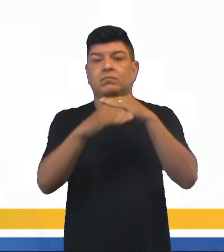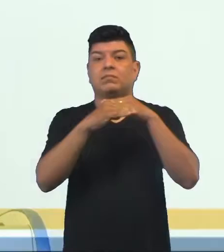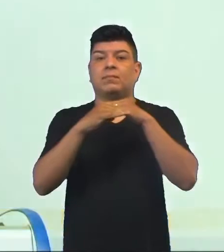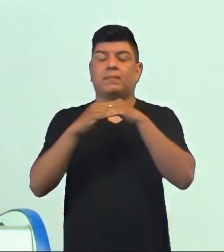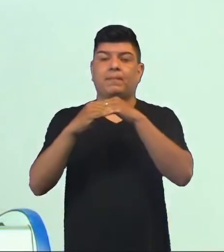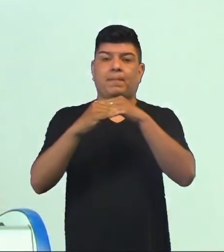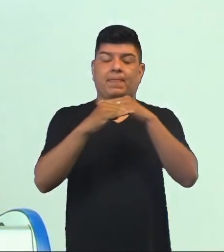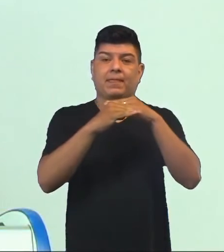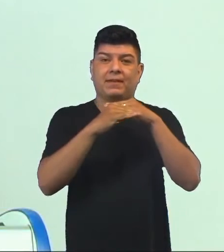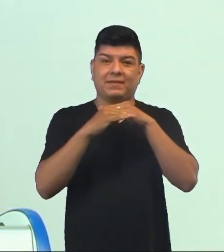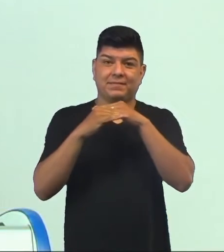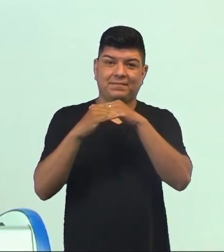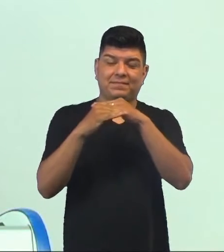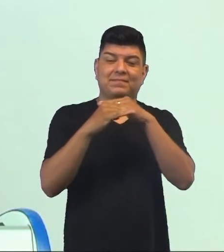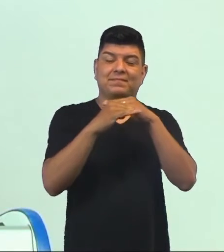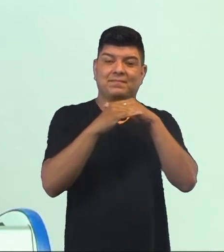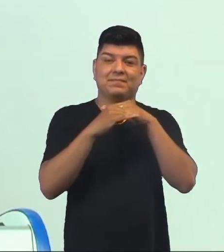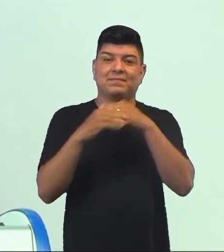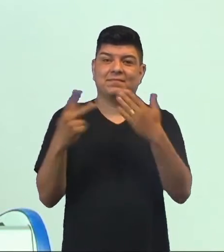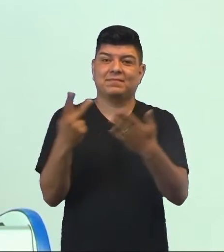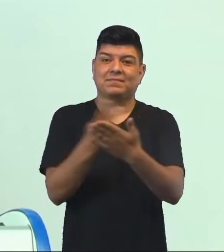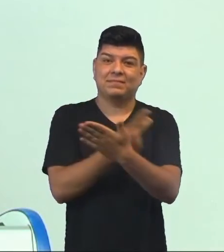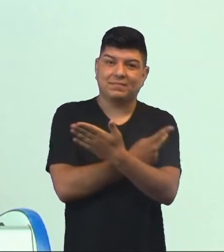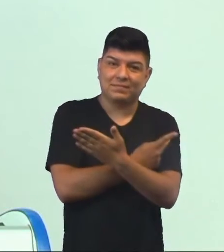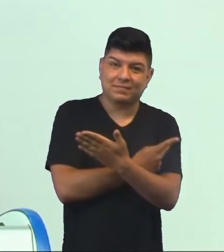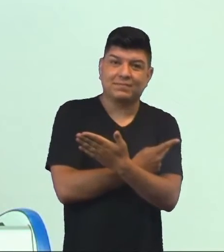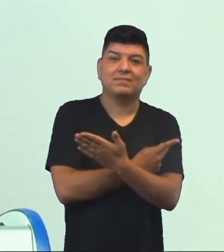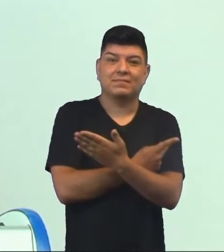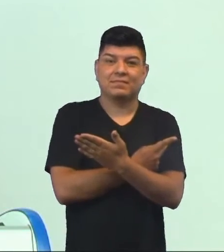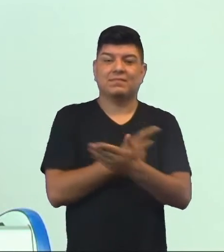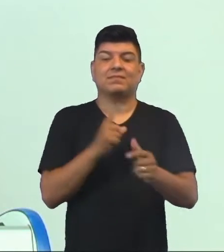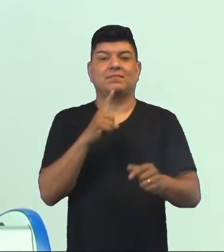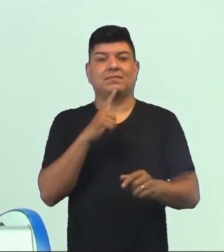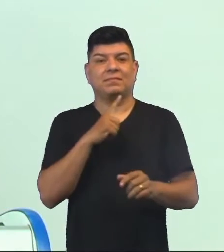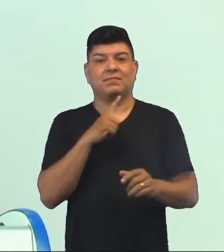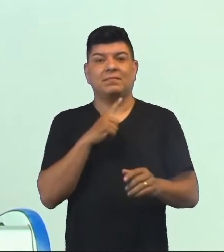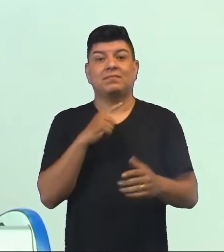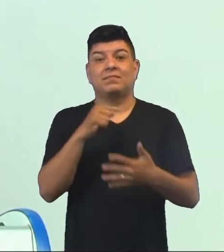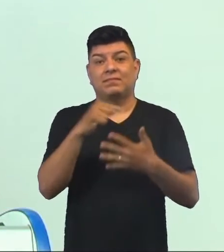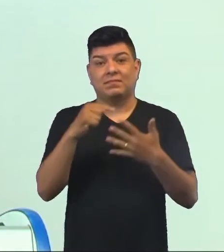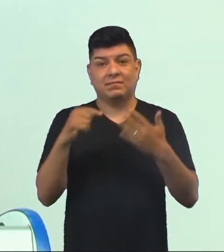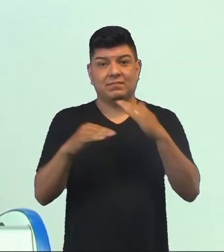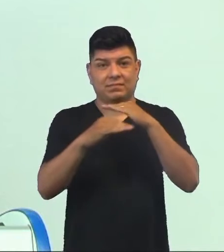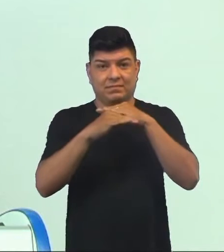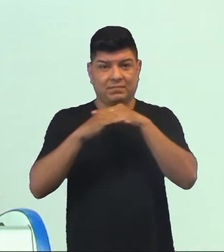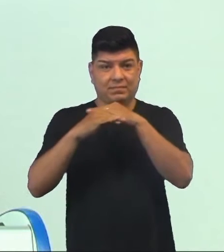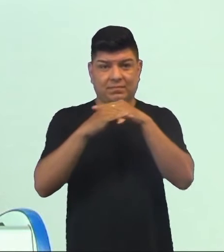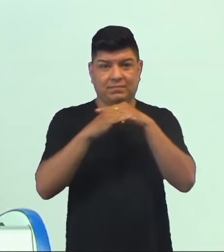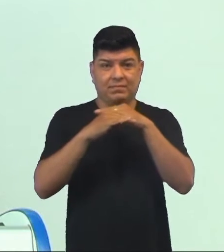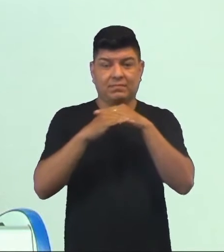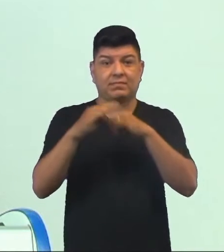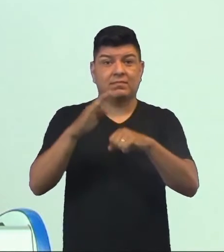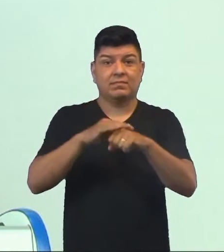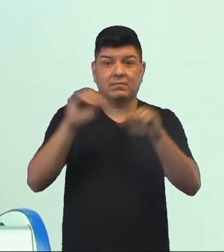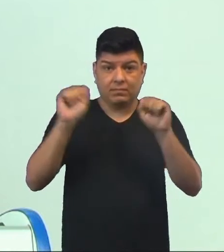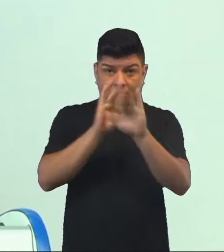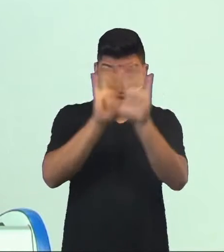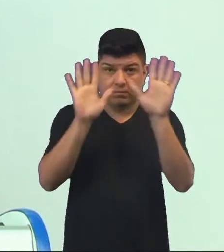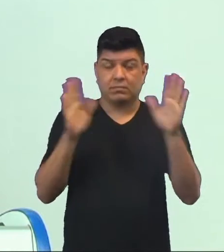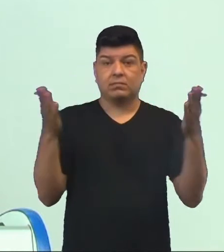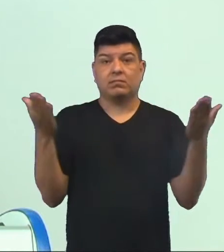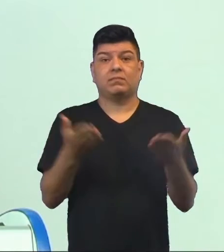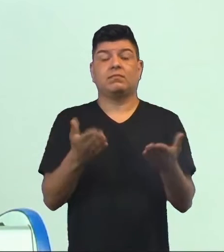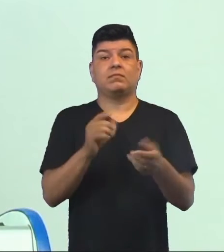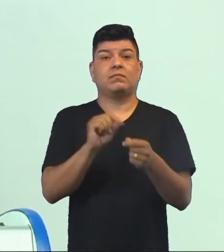Igualdade quando isso acontece né gente diz que a propriedade da Igualdade para ficar mais claro nós vamos